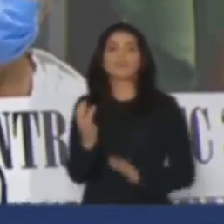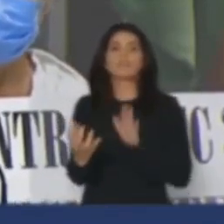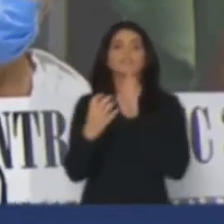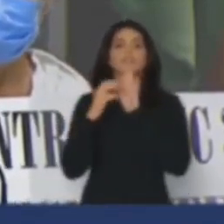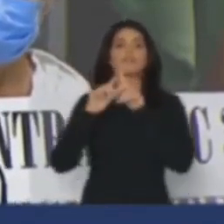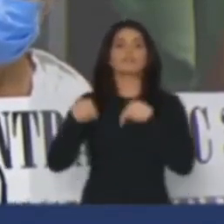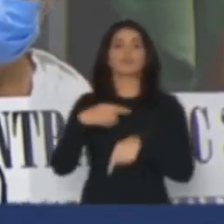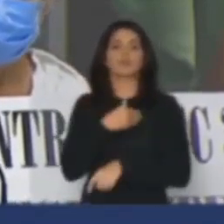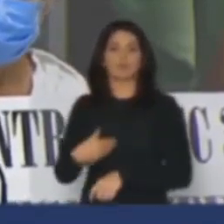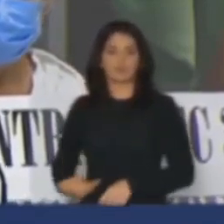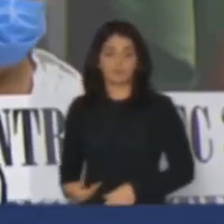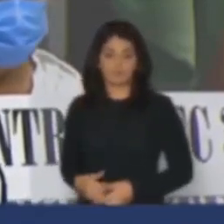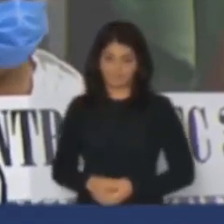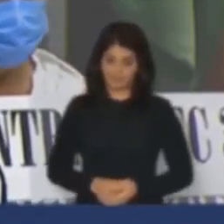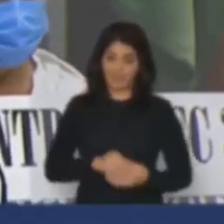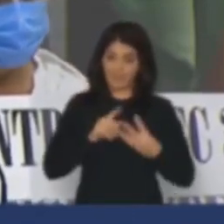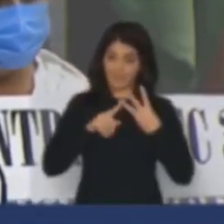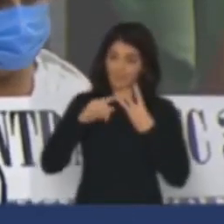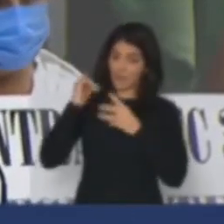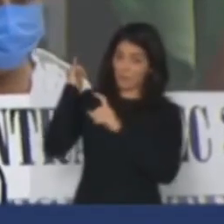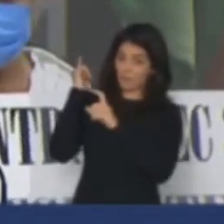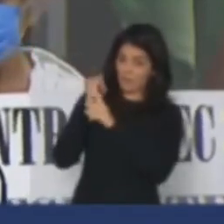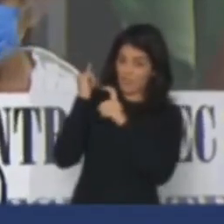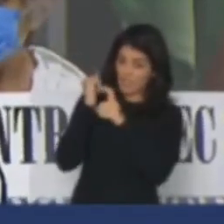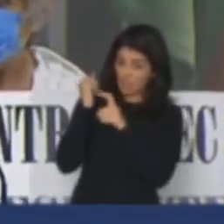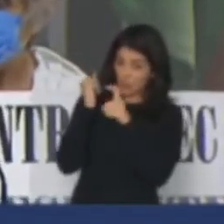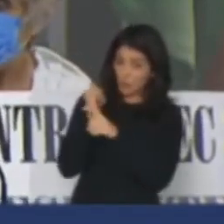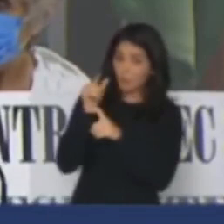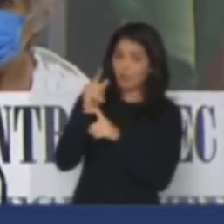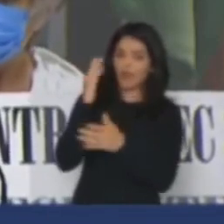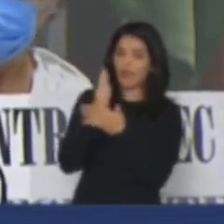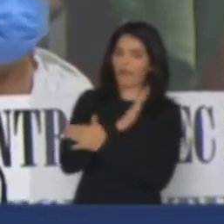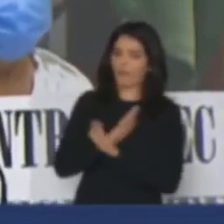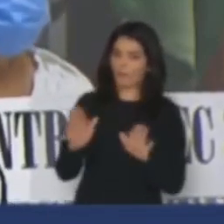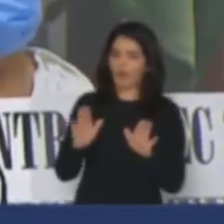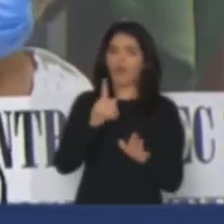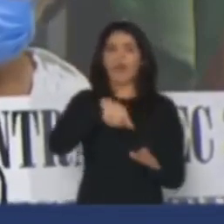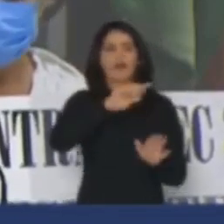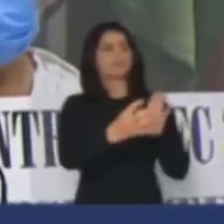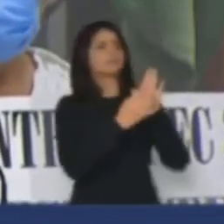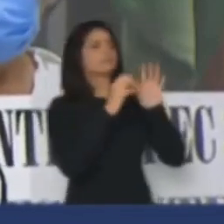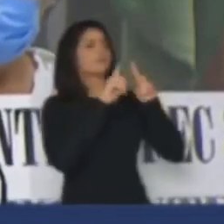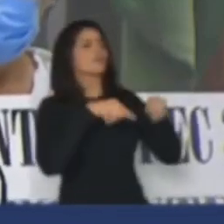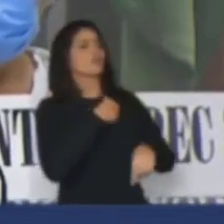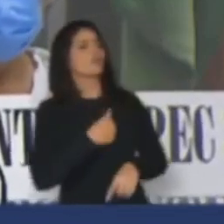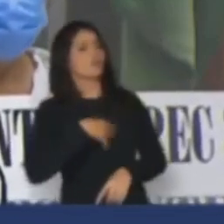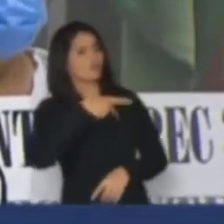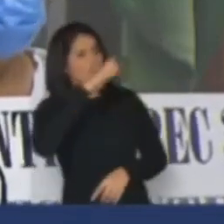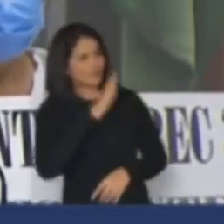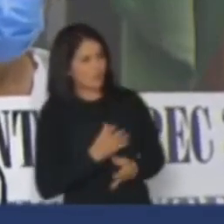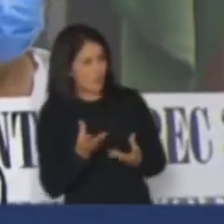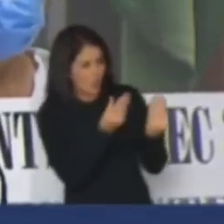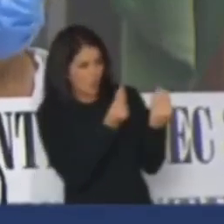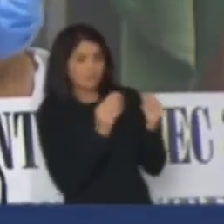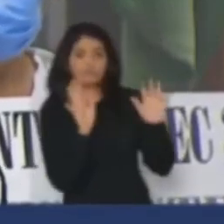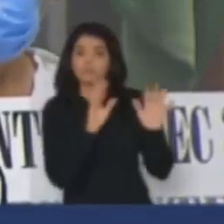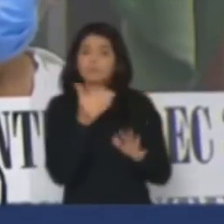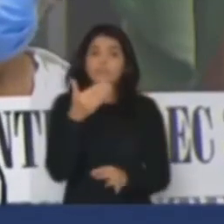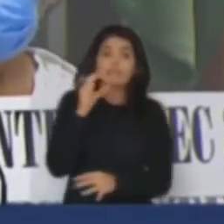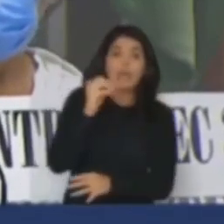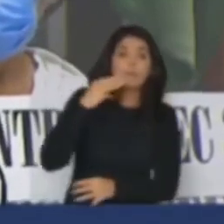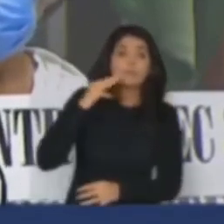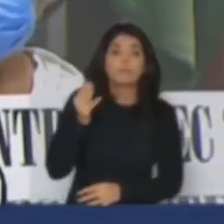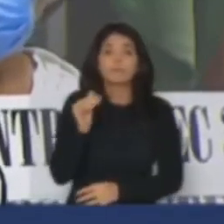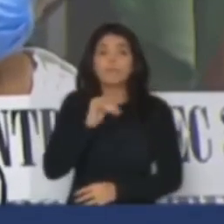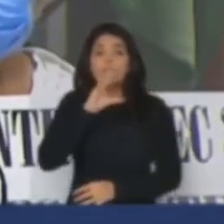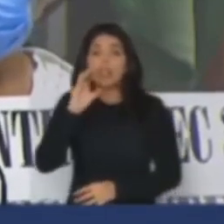Um terceiro mito que é preciso ser desfeito. Dizem que tem muito servidor público no Brasil. Somos em torno de 10 milhões,